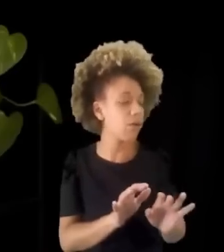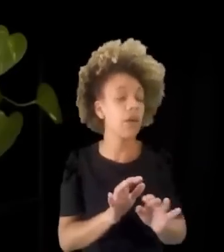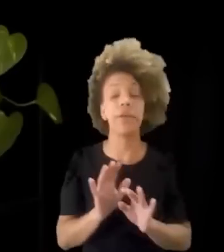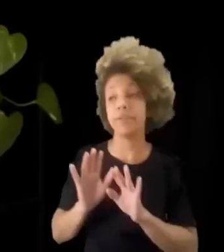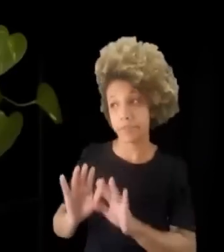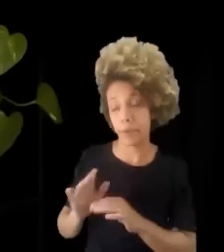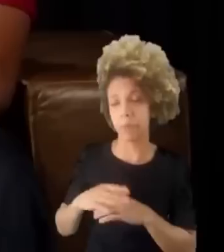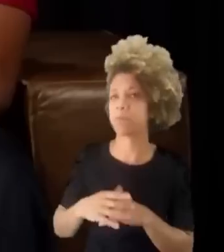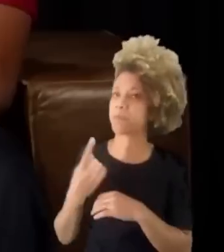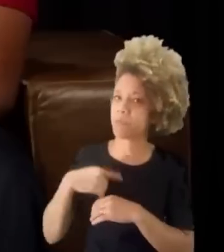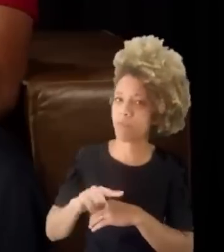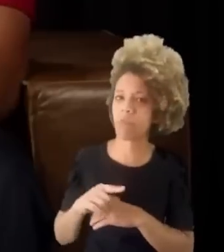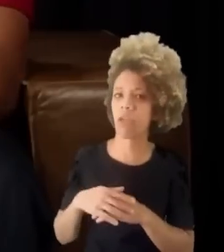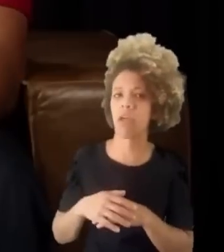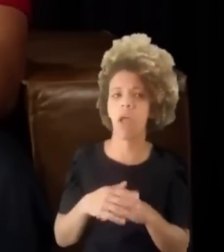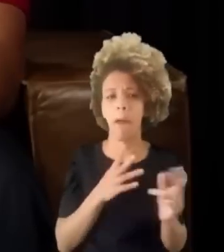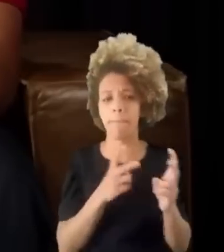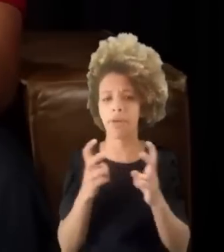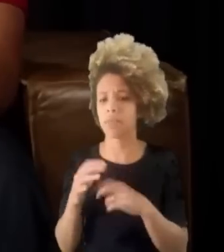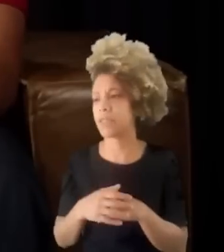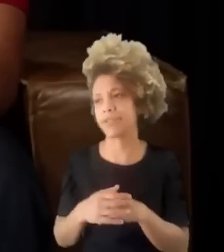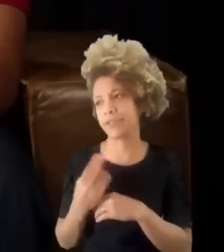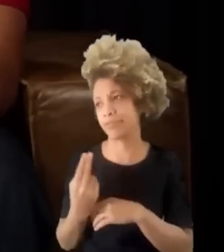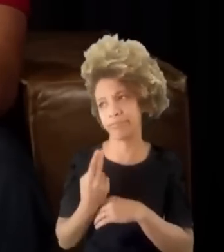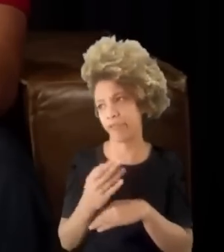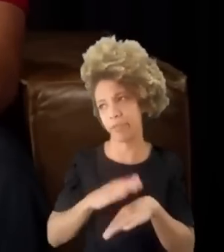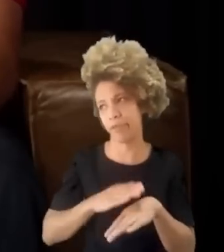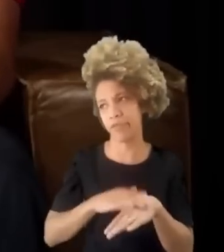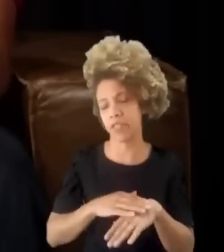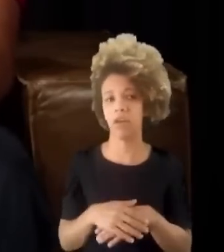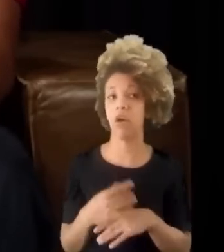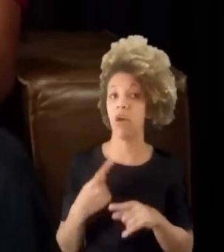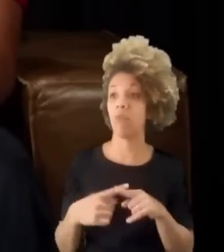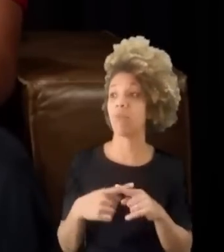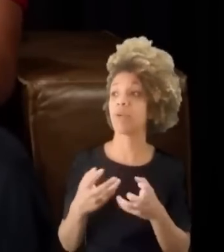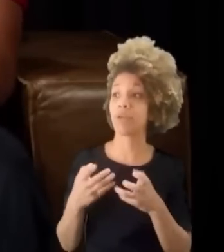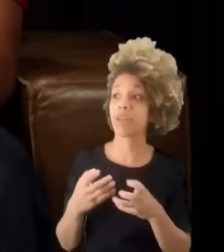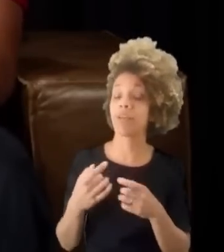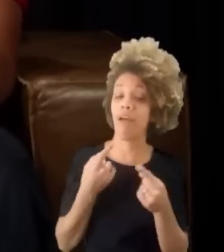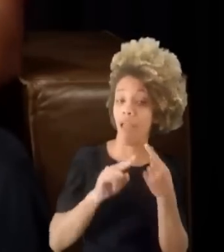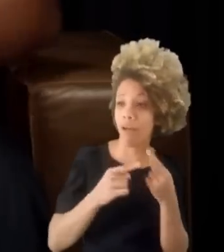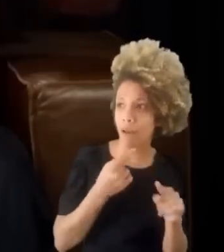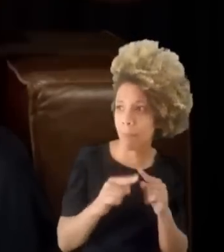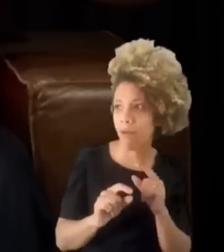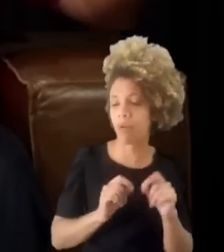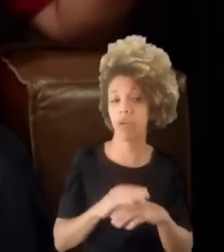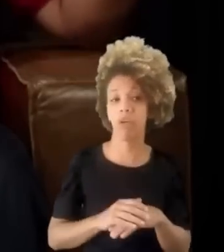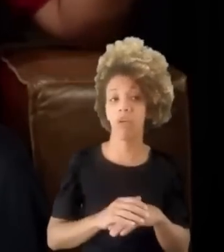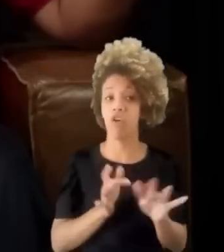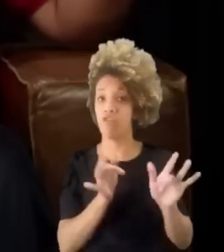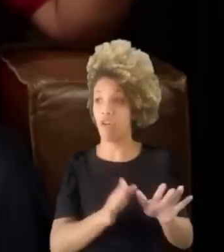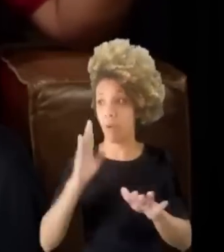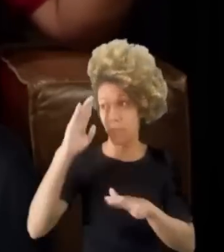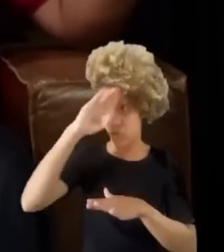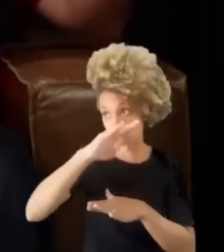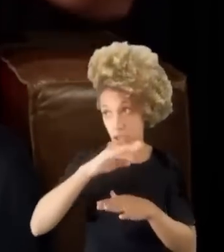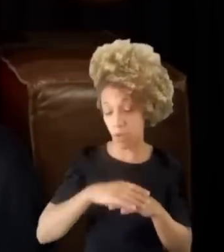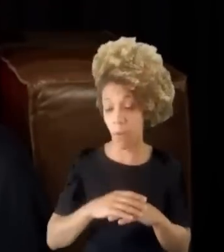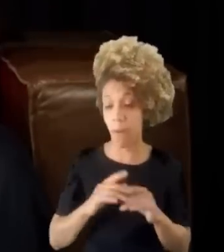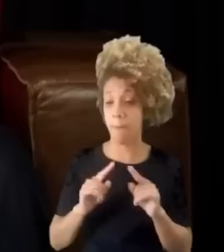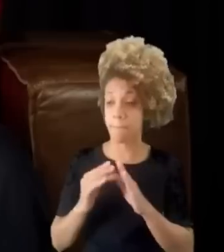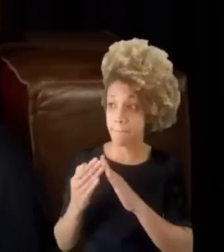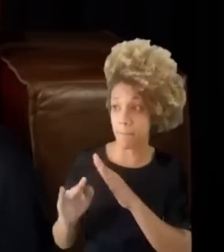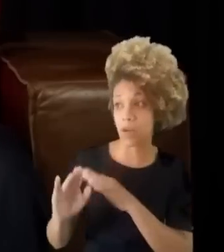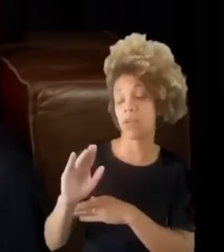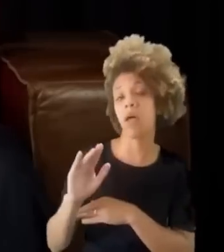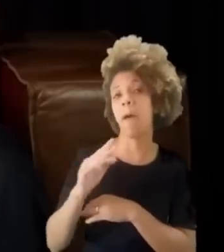então aí eu fui aí o pessoal eu vi que não ia ter como a gente fazer porque o que eu queria fazer de crítica era fazer um ato fora bolsonaro a